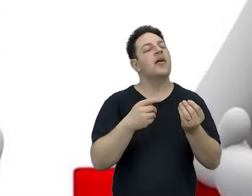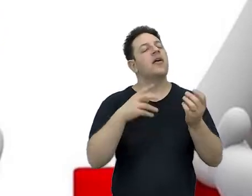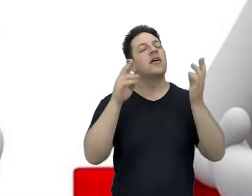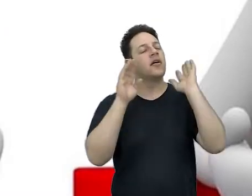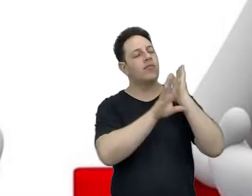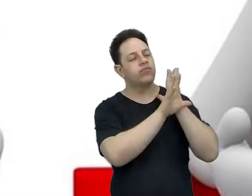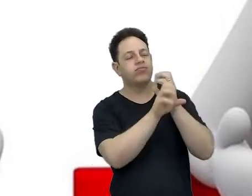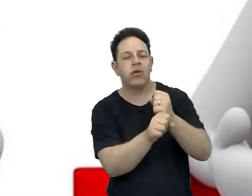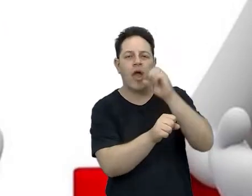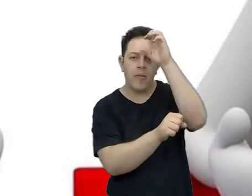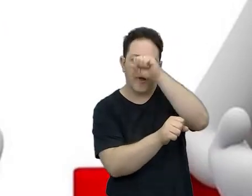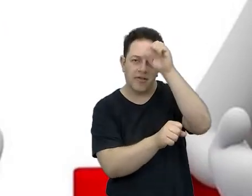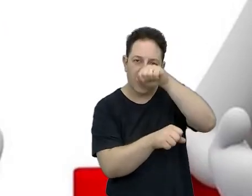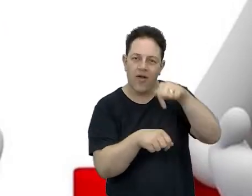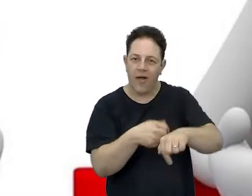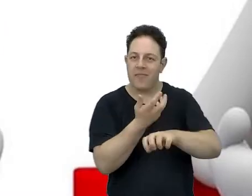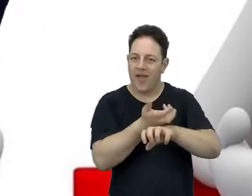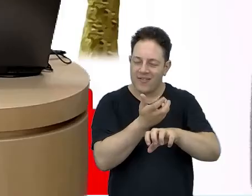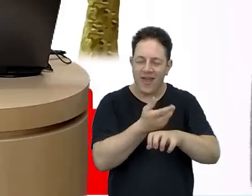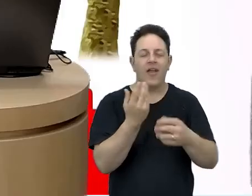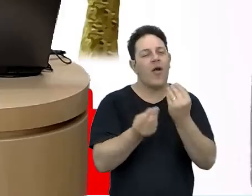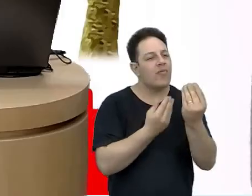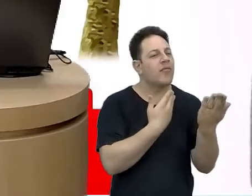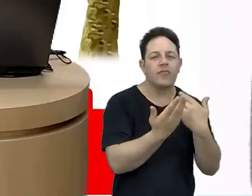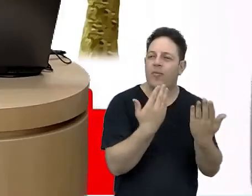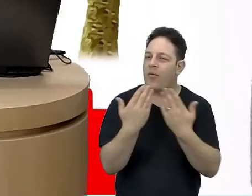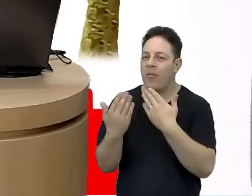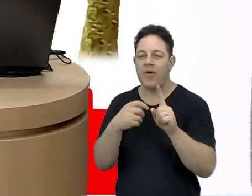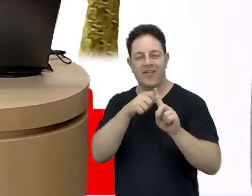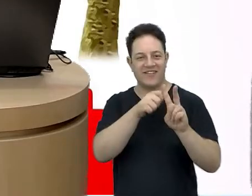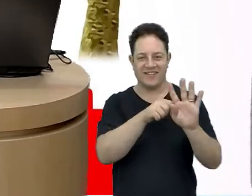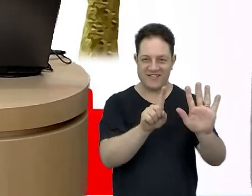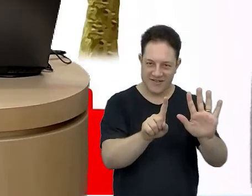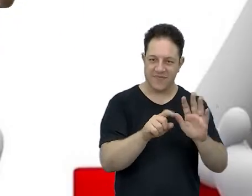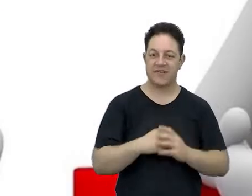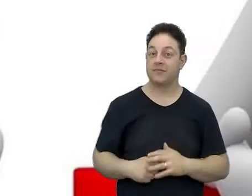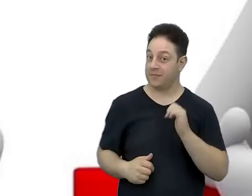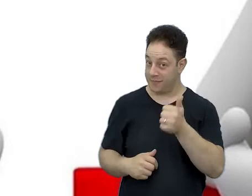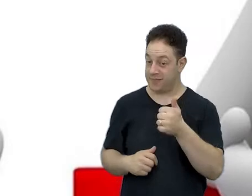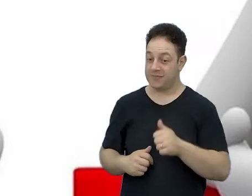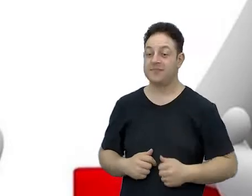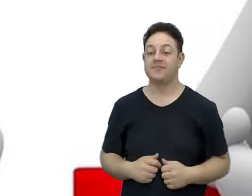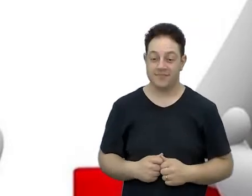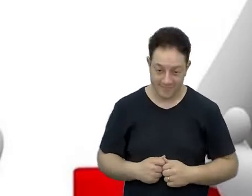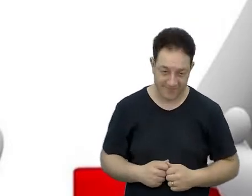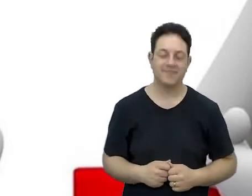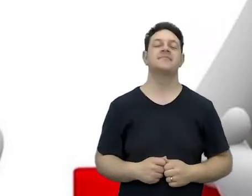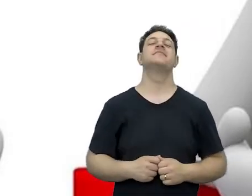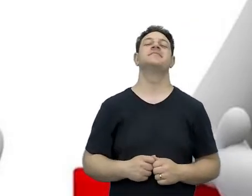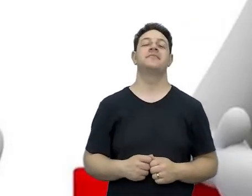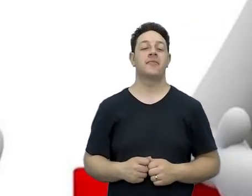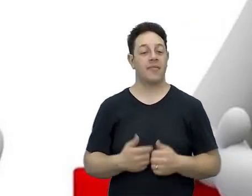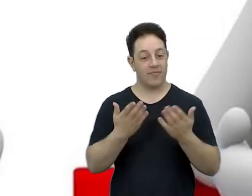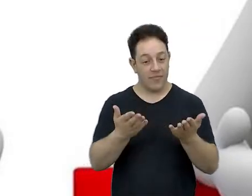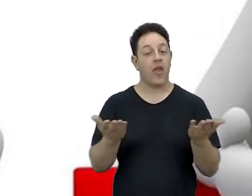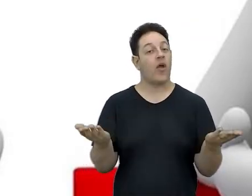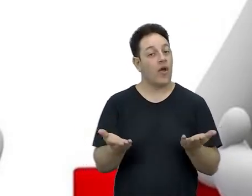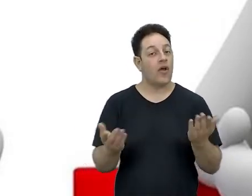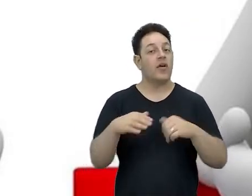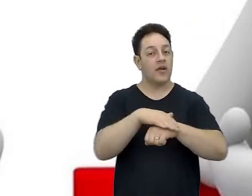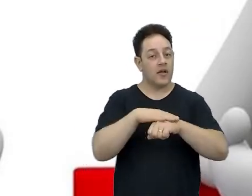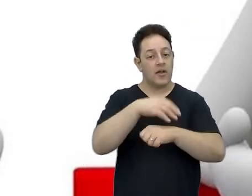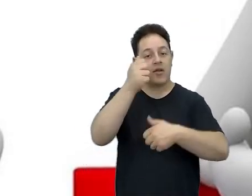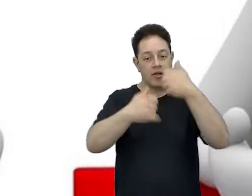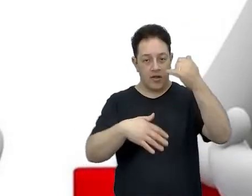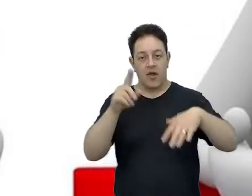gente aprendeu neste componente inteiro ao longo desses 6 meses. Beleza? Tudo bem, beleza. Por aqui, tudo bem. Roberta, a gente falou sobre